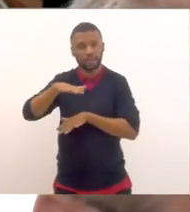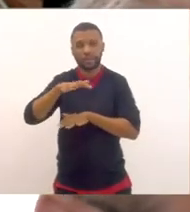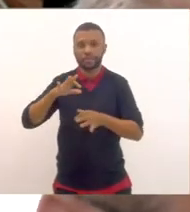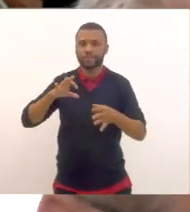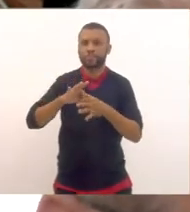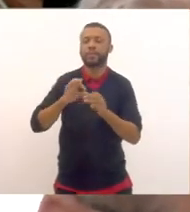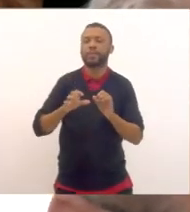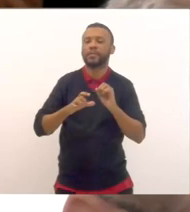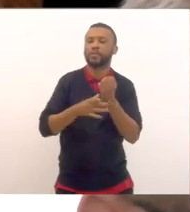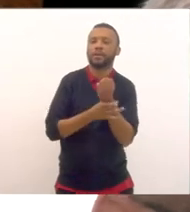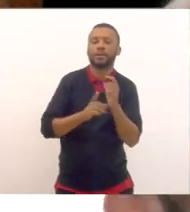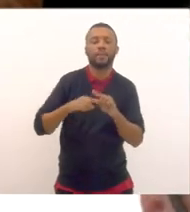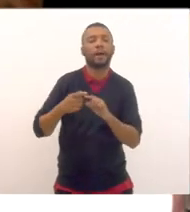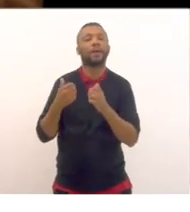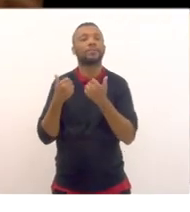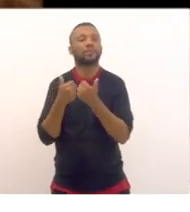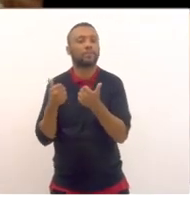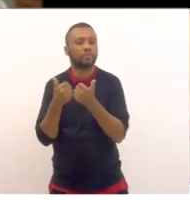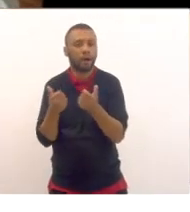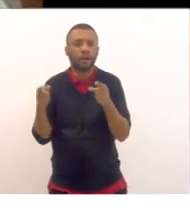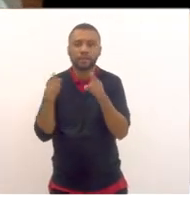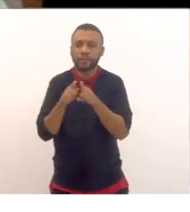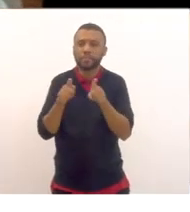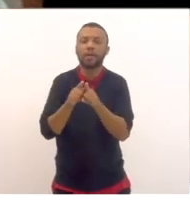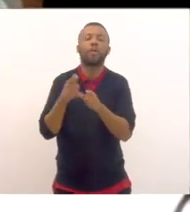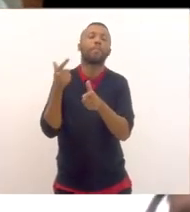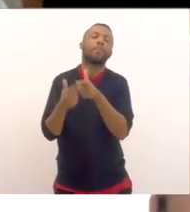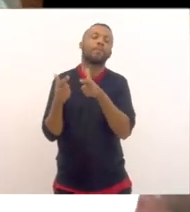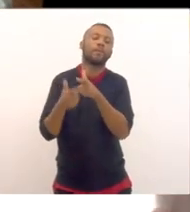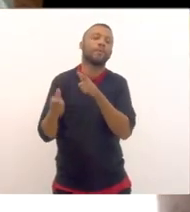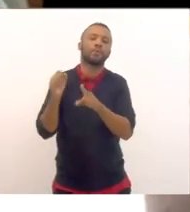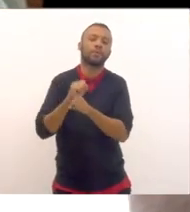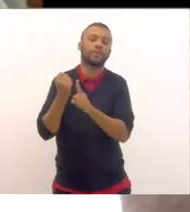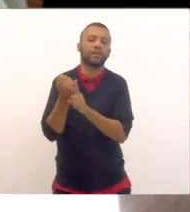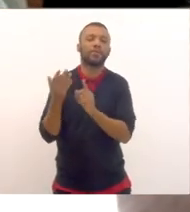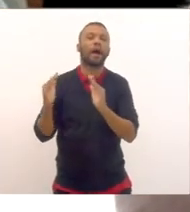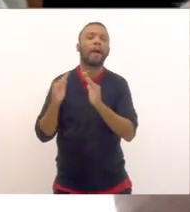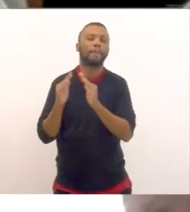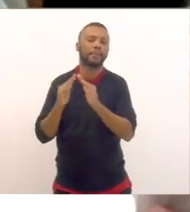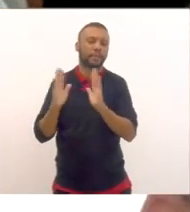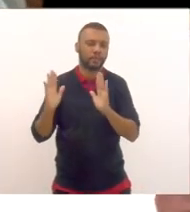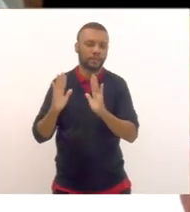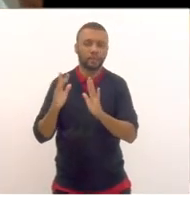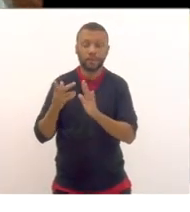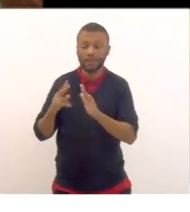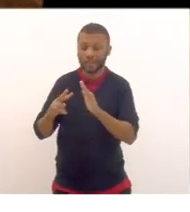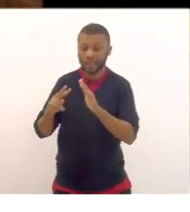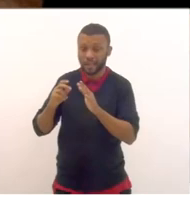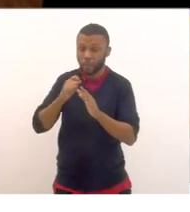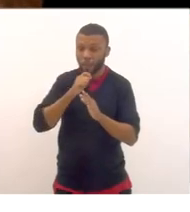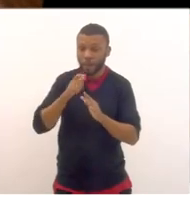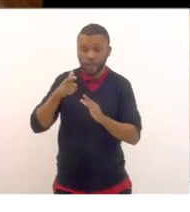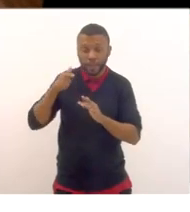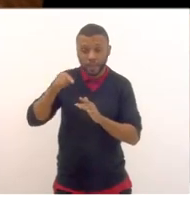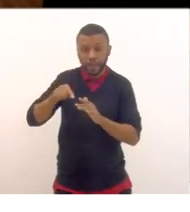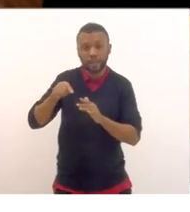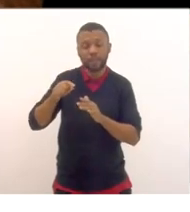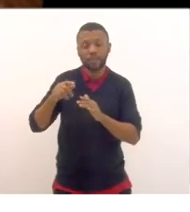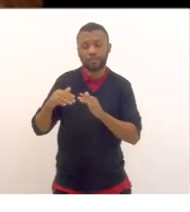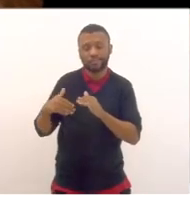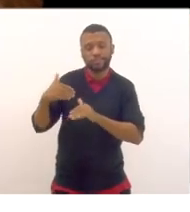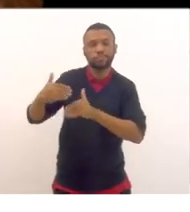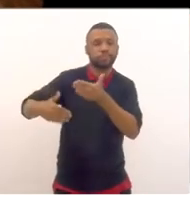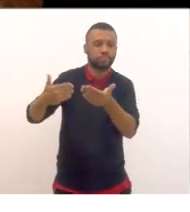segurança transporte mas também a questão social de habitação então assim esse esse desdobramento eu já coloco já diante mão